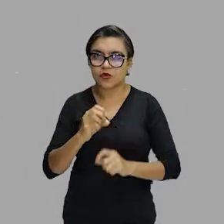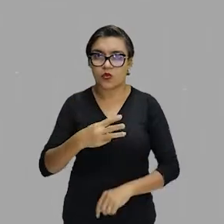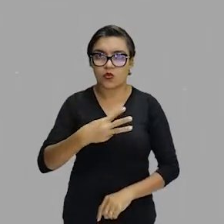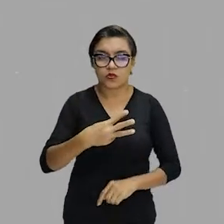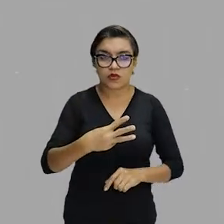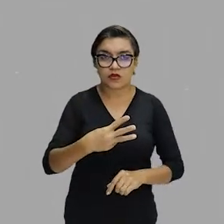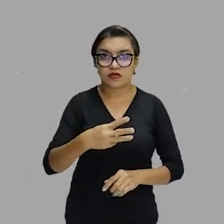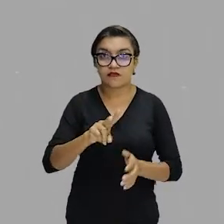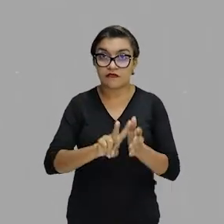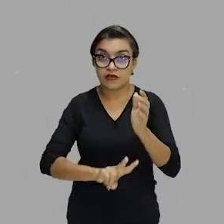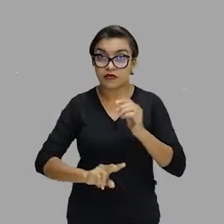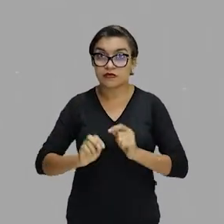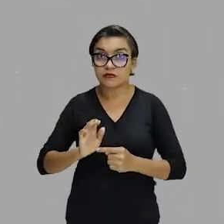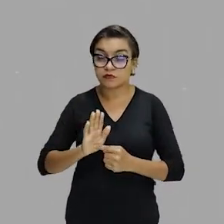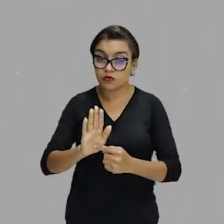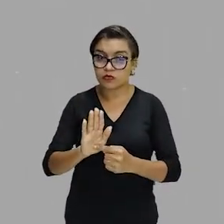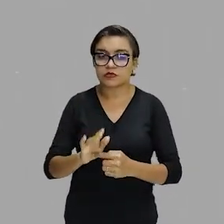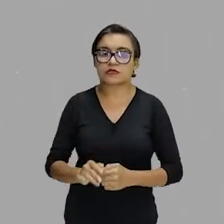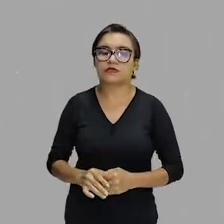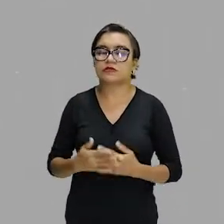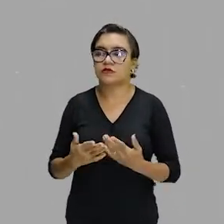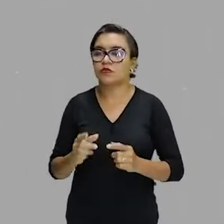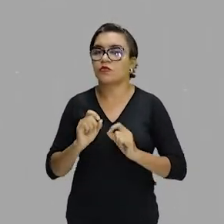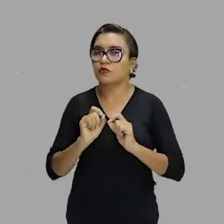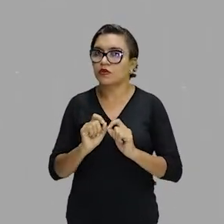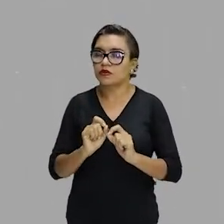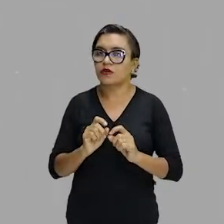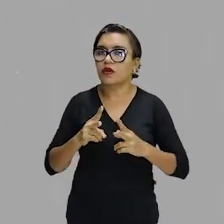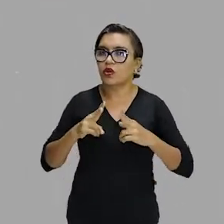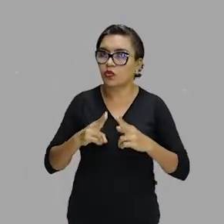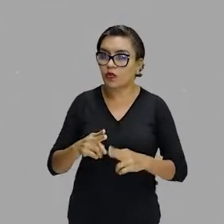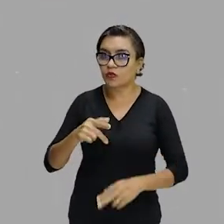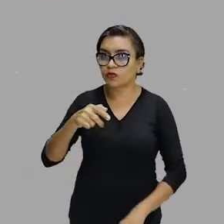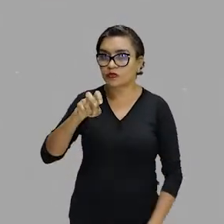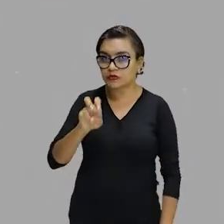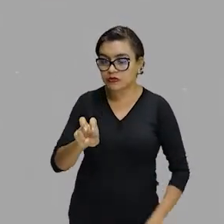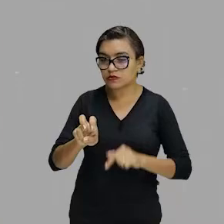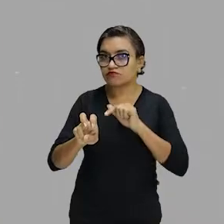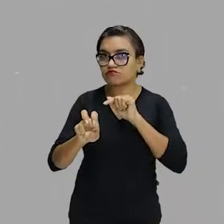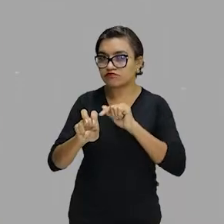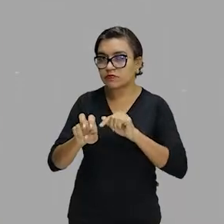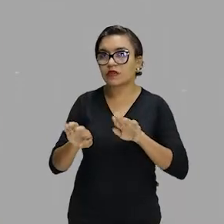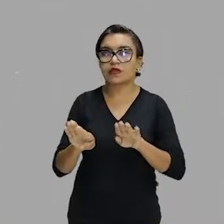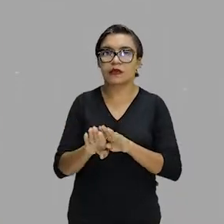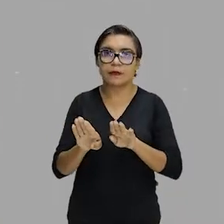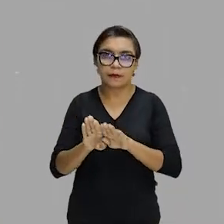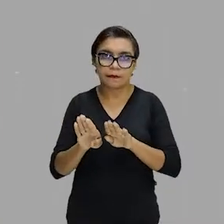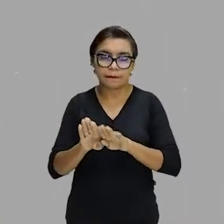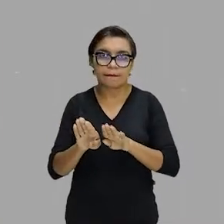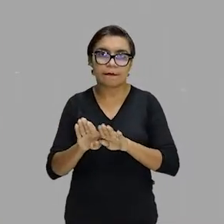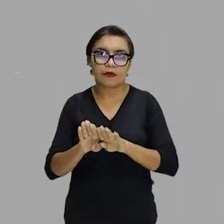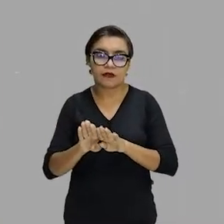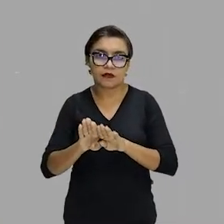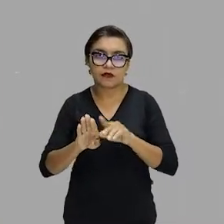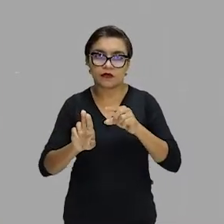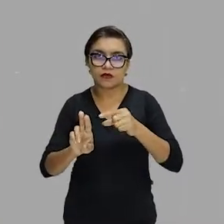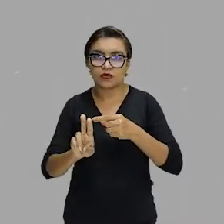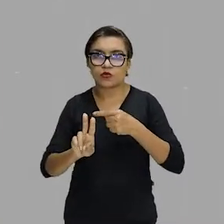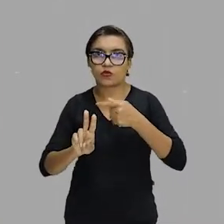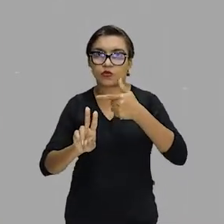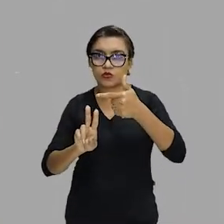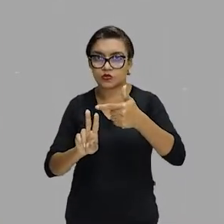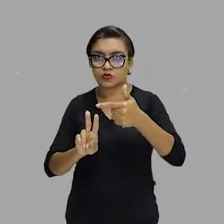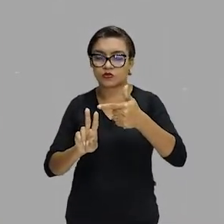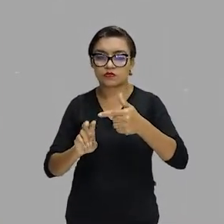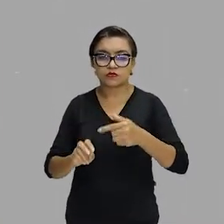do expoente 2 para ele. A mesma coisa acontece com o 5, por isso também a presença do expoente 2 também para o 5,